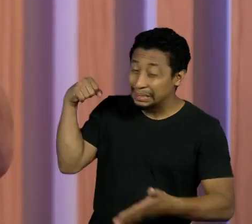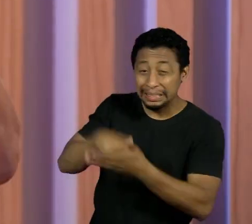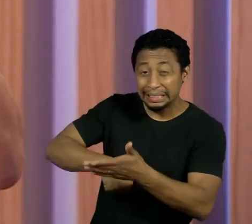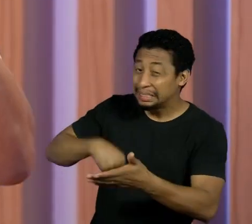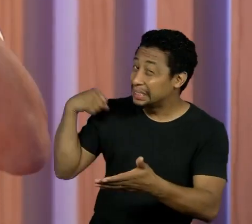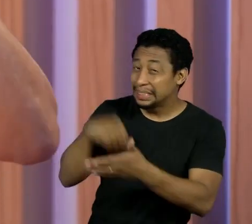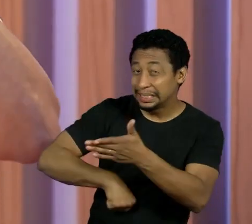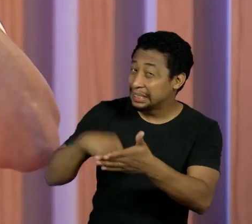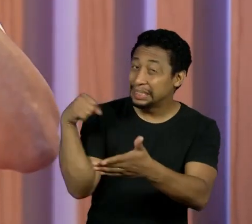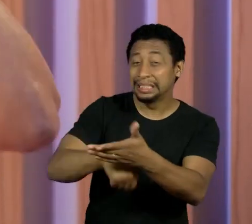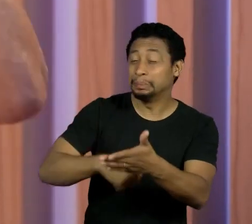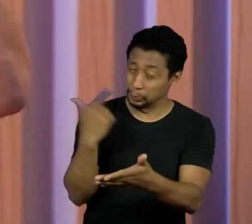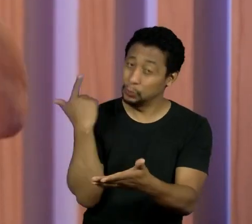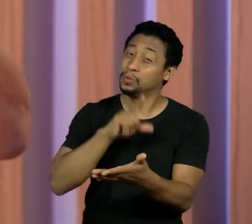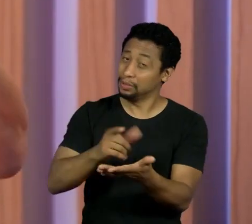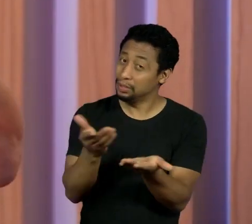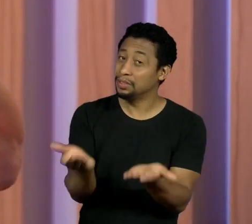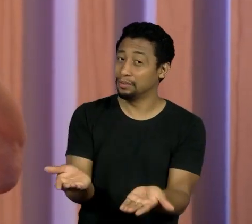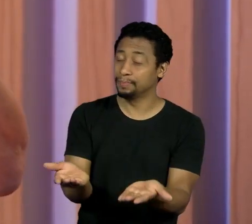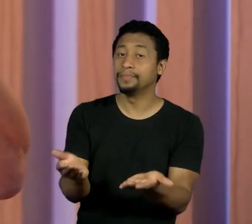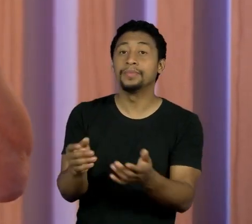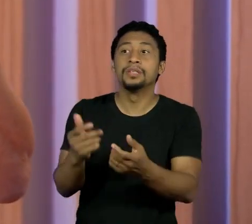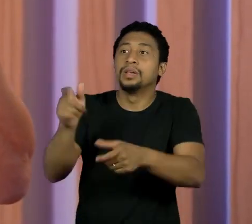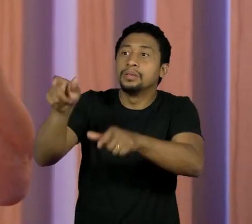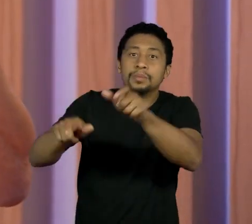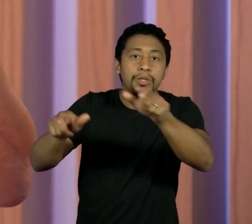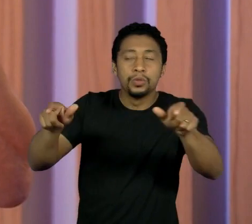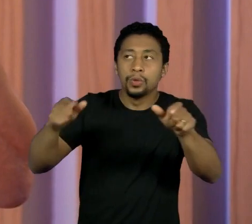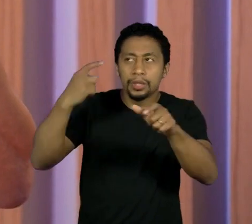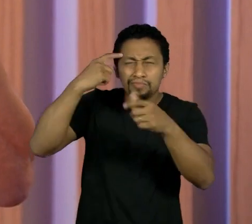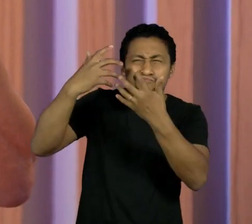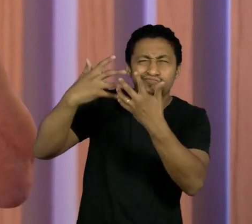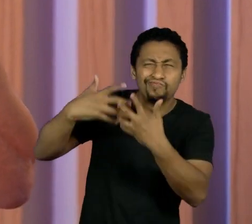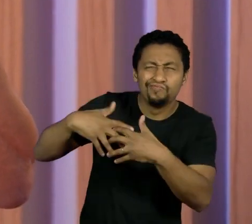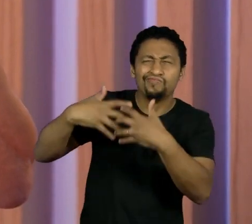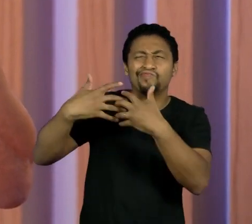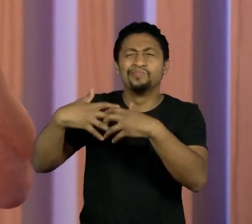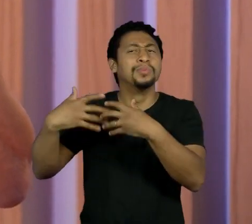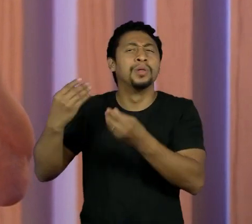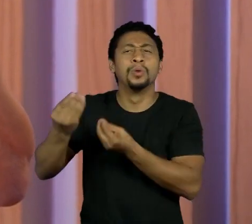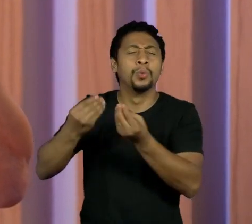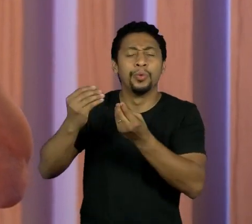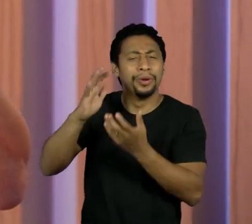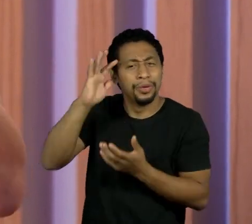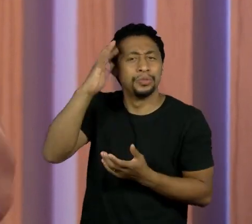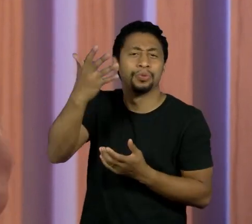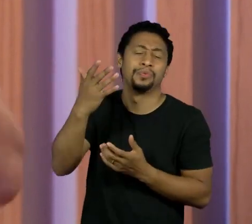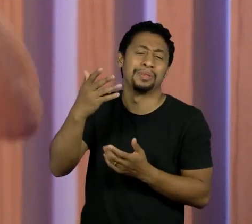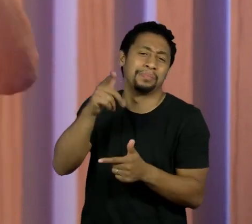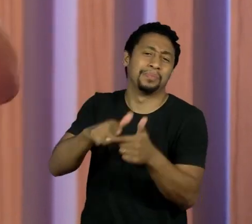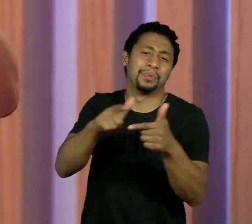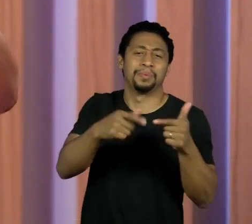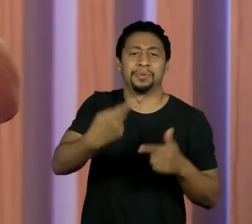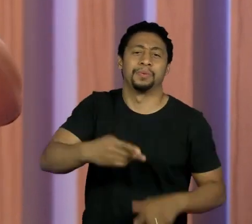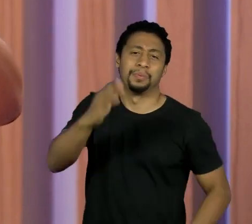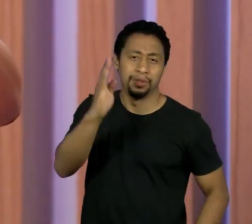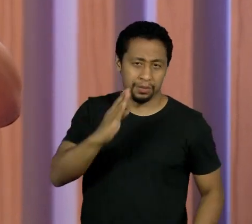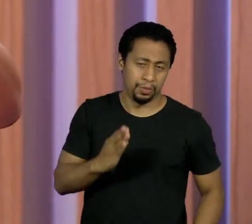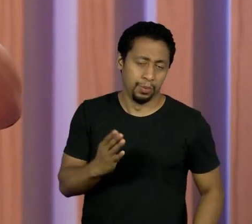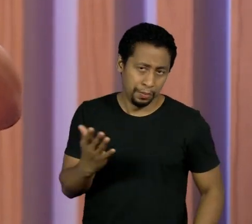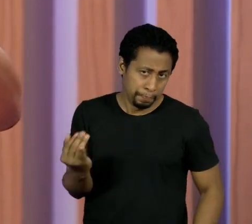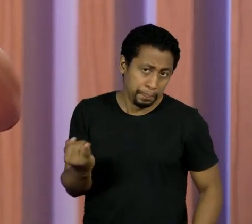nós estamos falando de lugares onde as pessoas estão ajudando a pensar o Brasil. Isso é um lugar importante. E nós